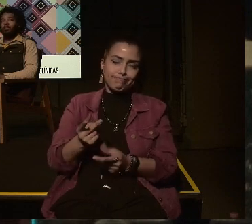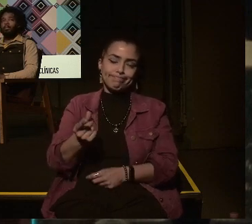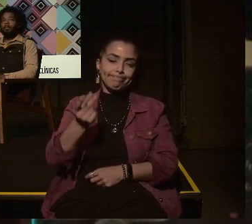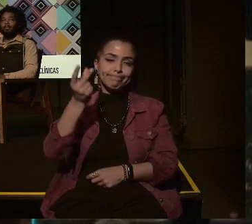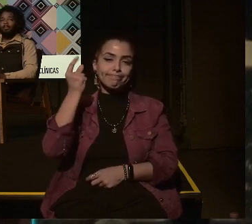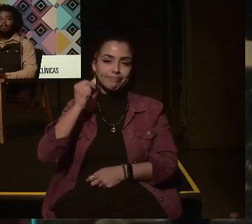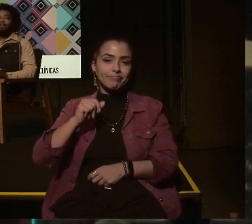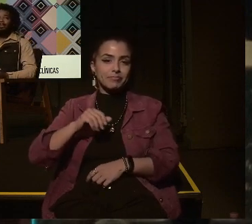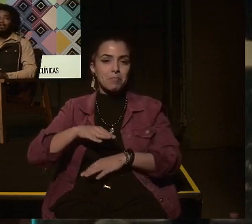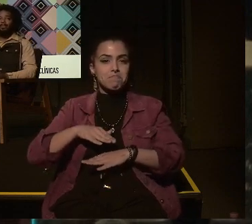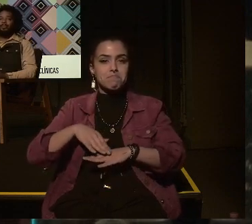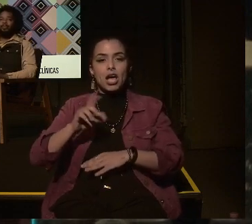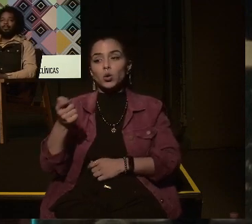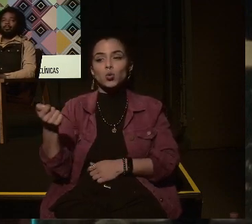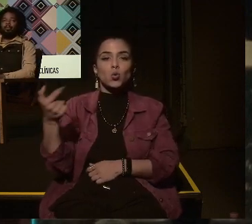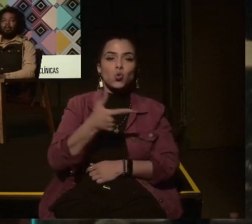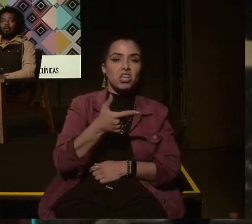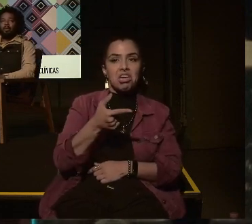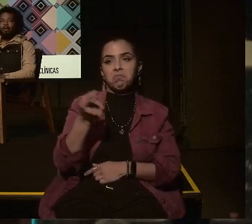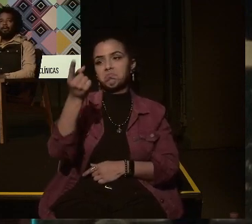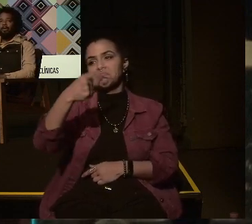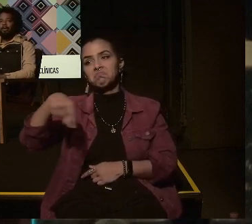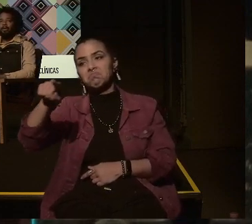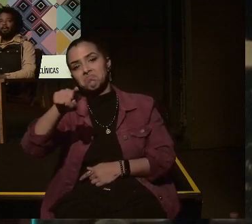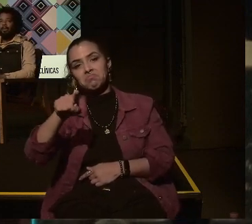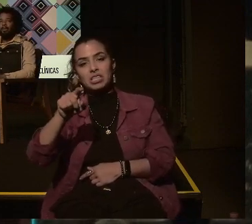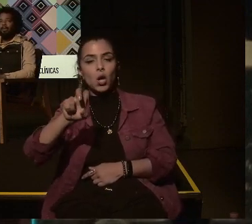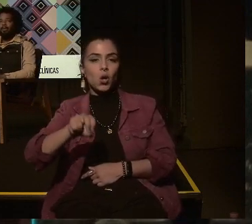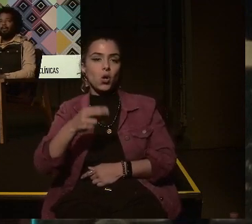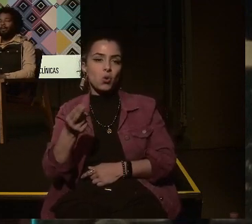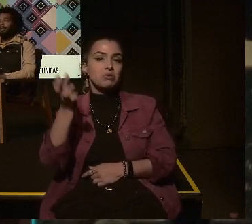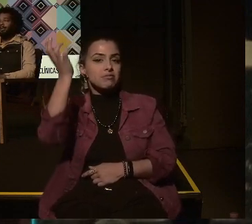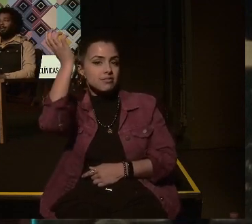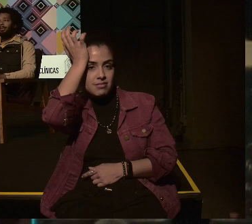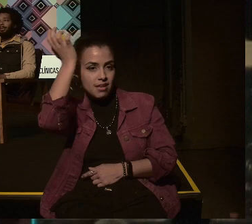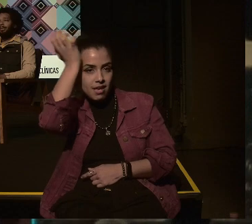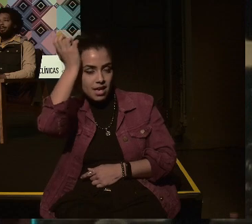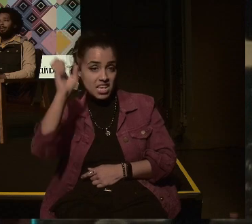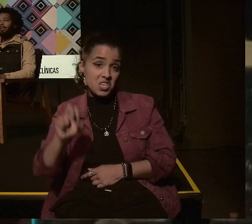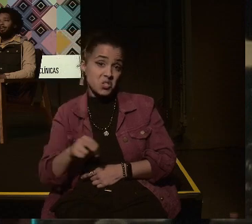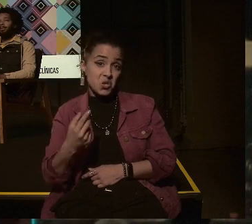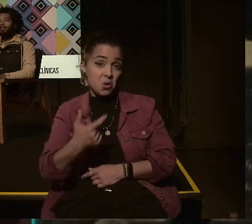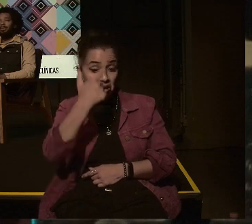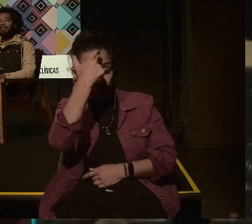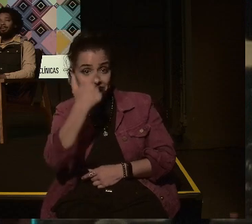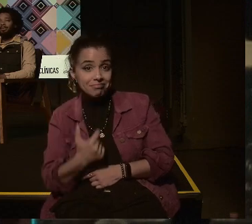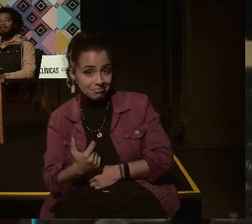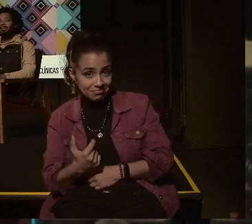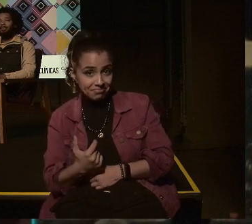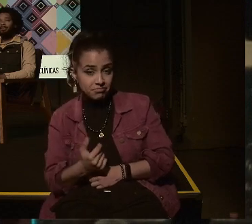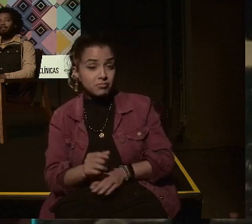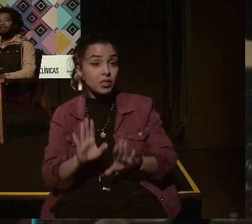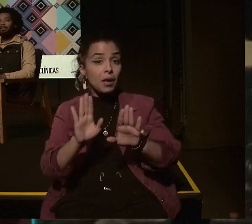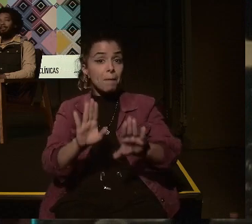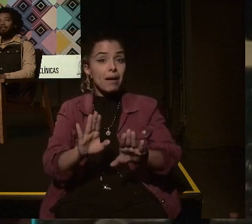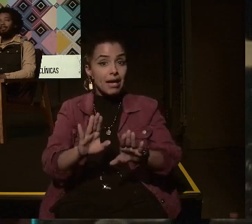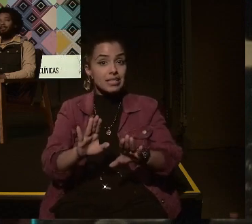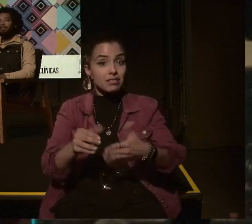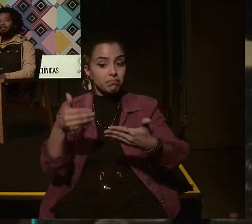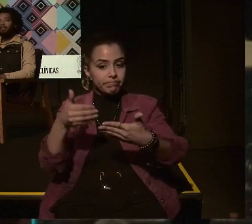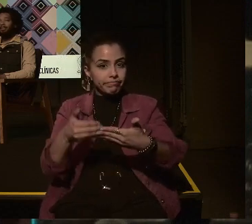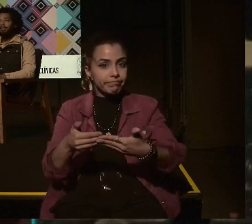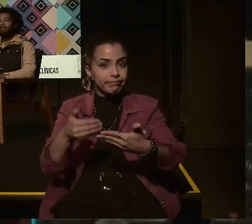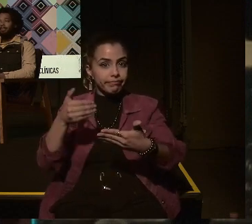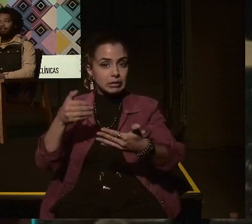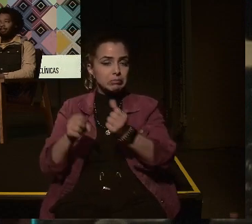Mas o que também está antes do Sesc, antes da Laura do Kwame e a mim, é a associação entre negro